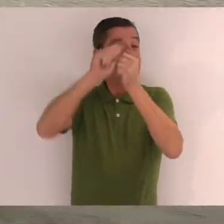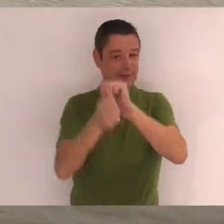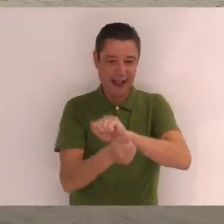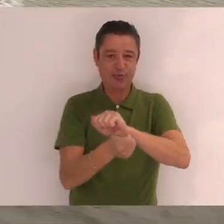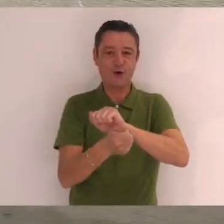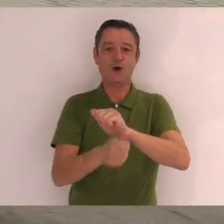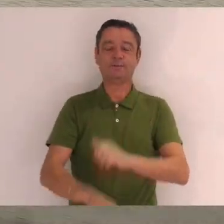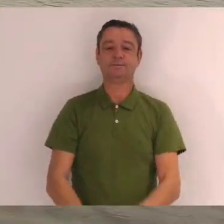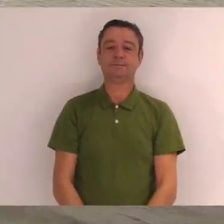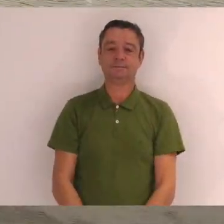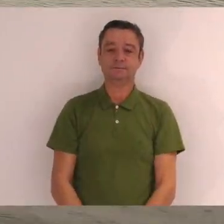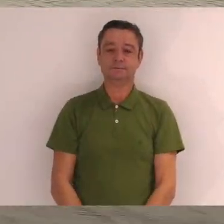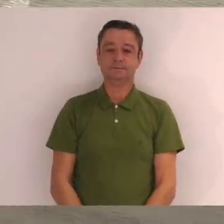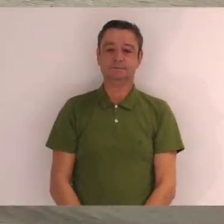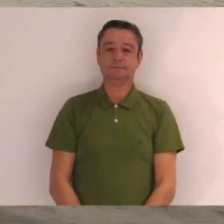e